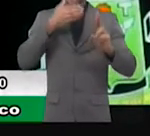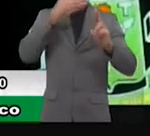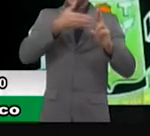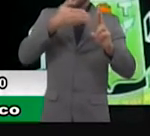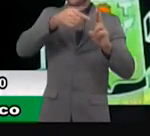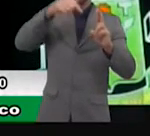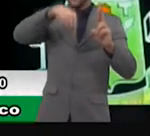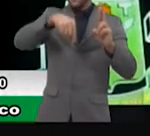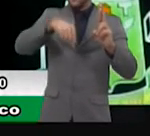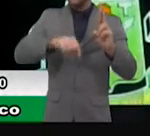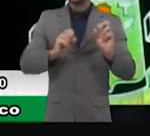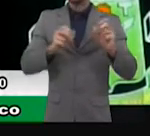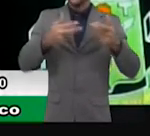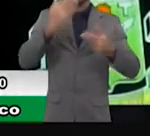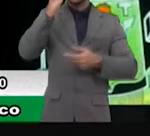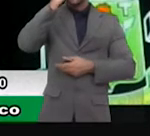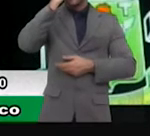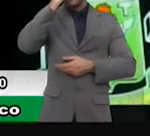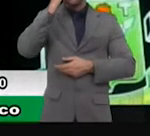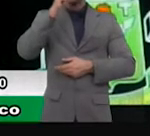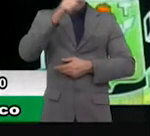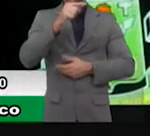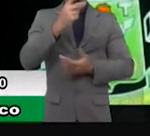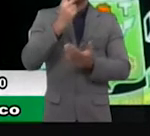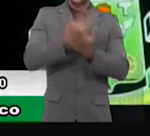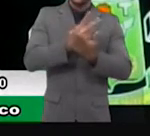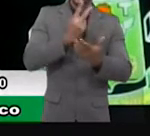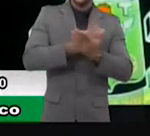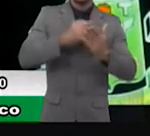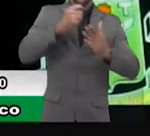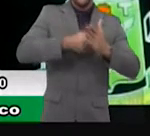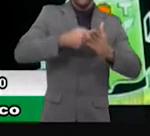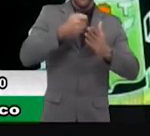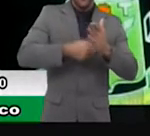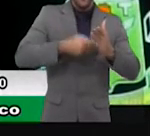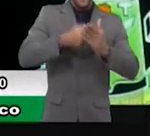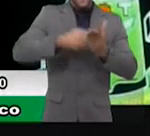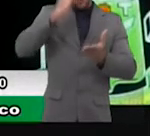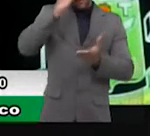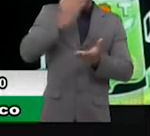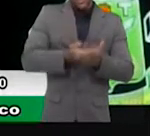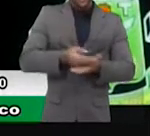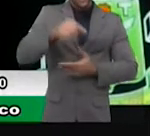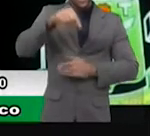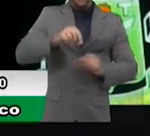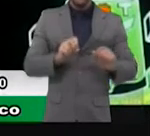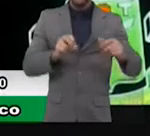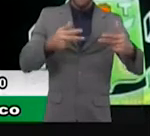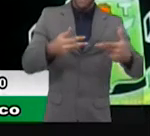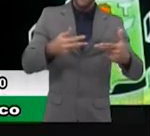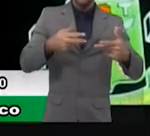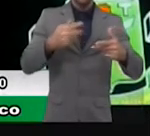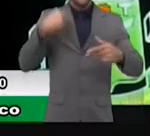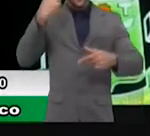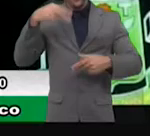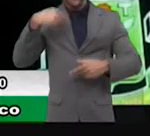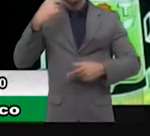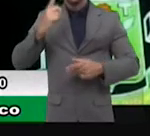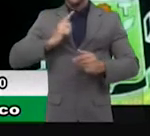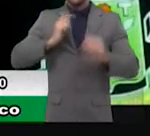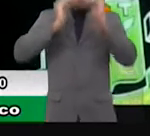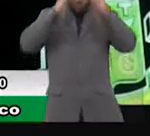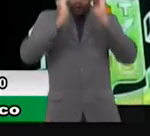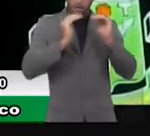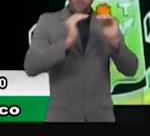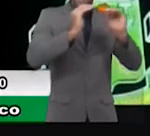nós, Vossa Excelência é um grande lutador e pode ter certeza que esta casa, esses vereadores têm o respeito e a